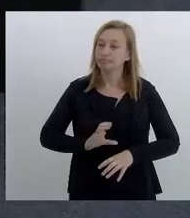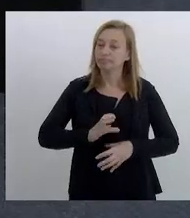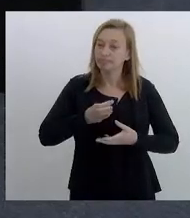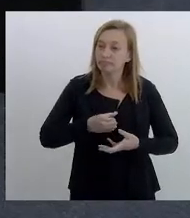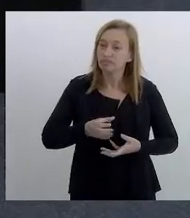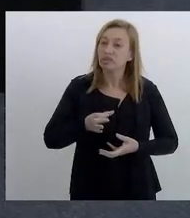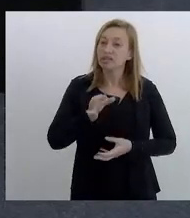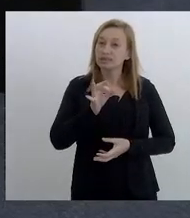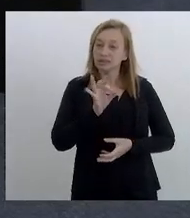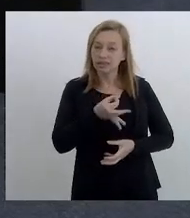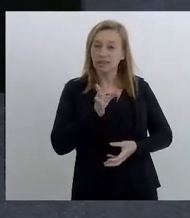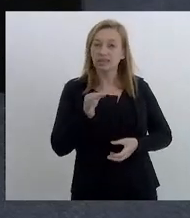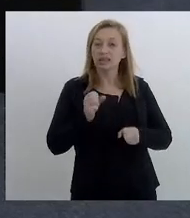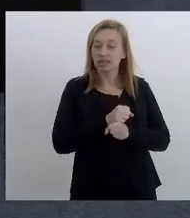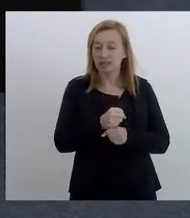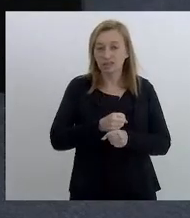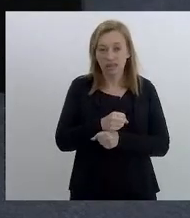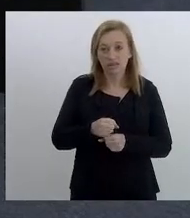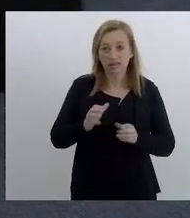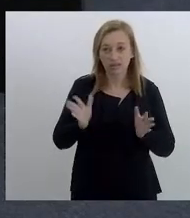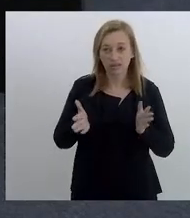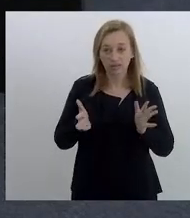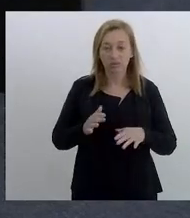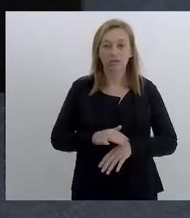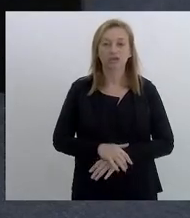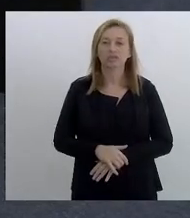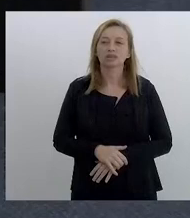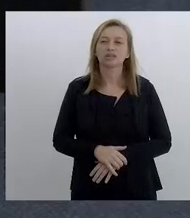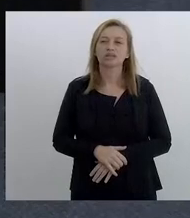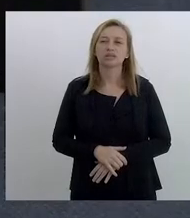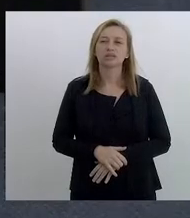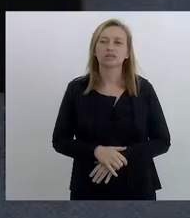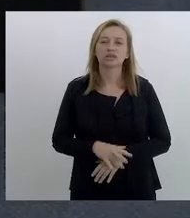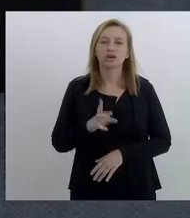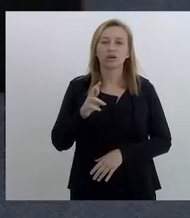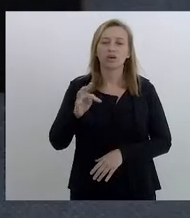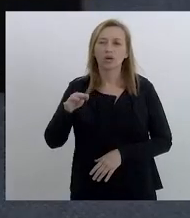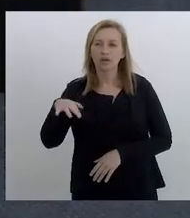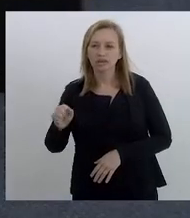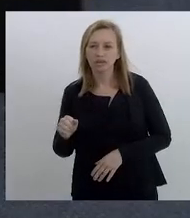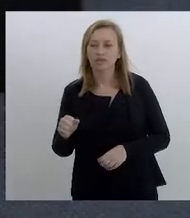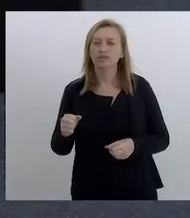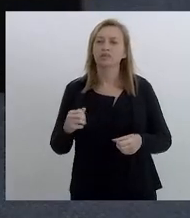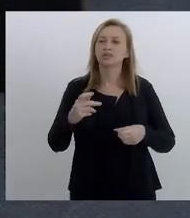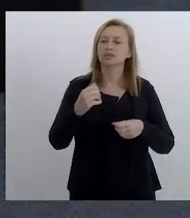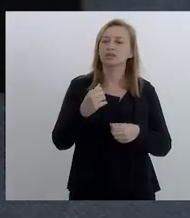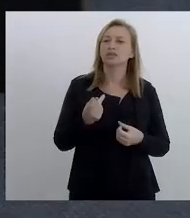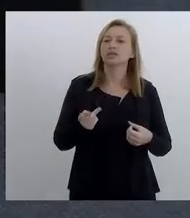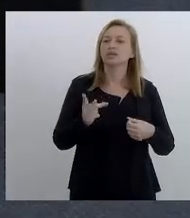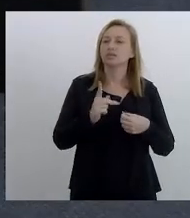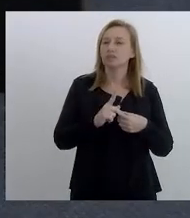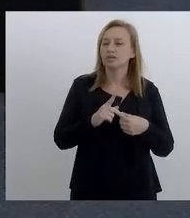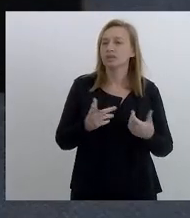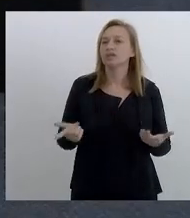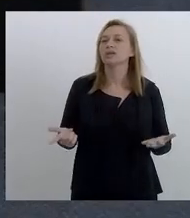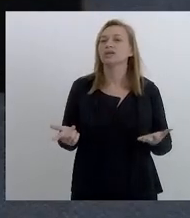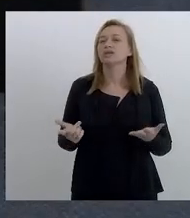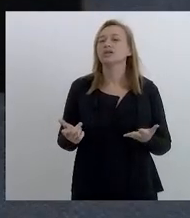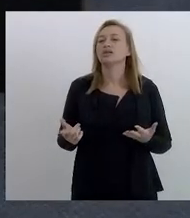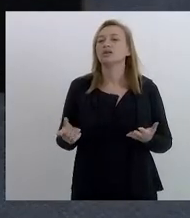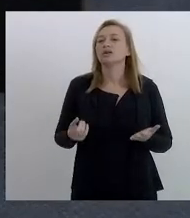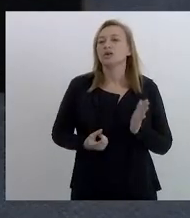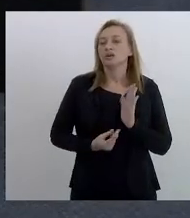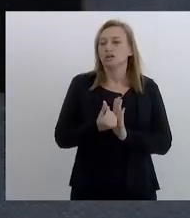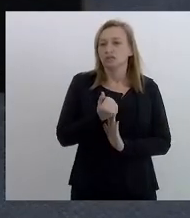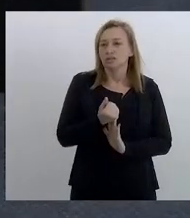Excelência que este ano, entre impostos e royalty PE, nós vamos, em relação ao orçamento oficial